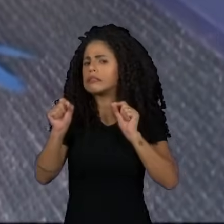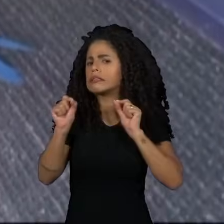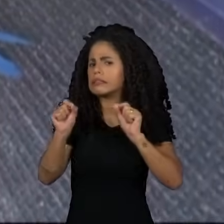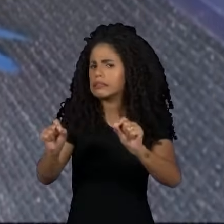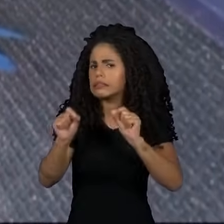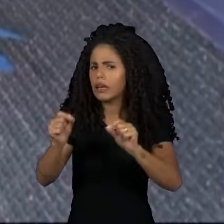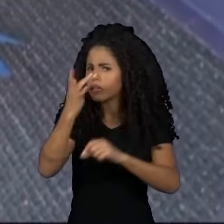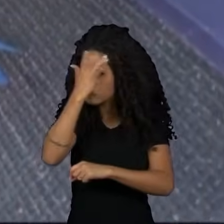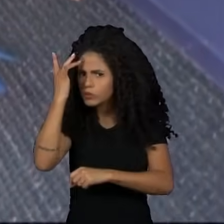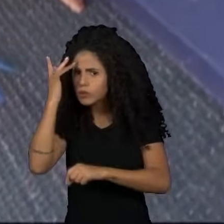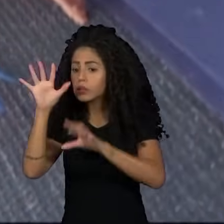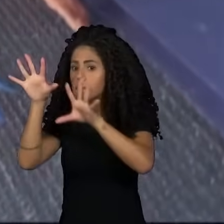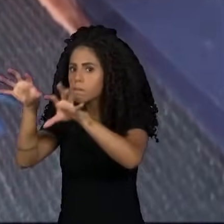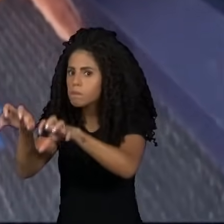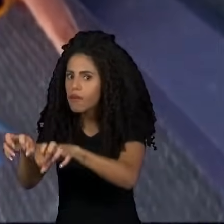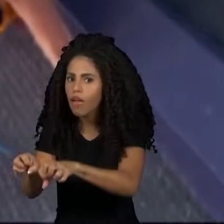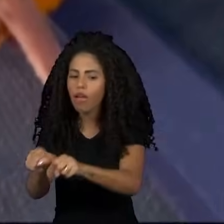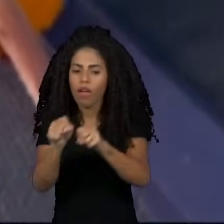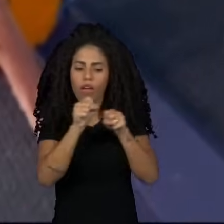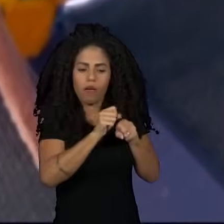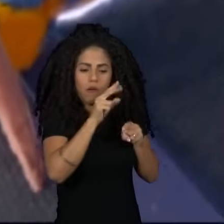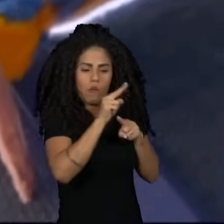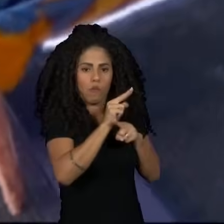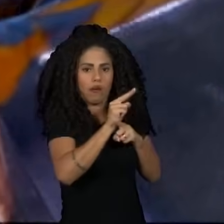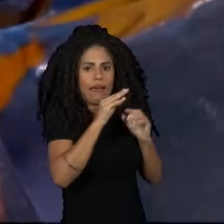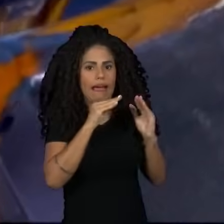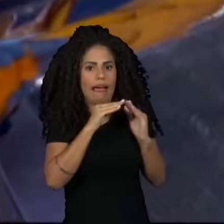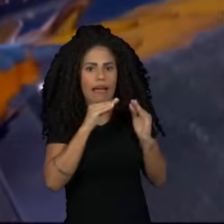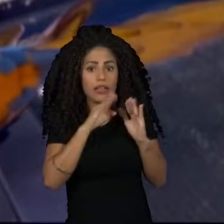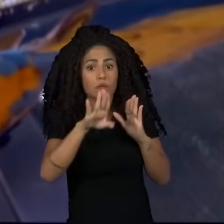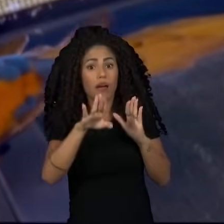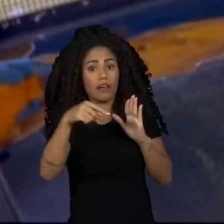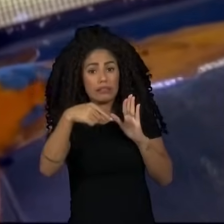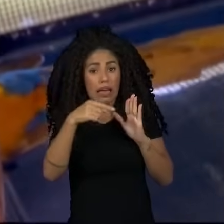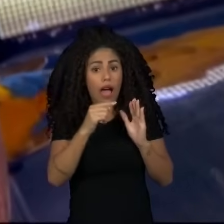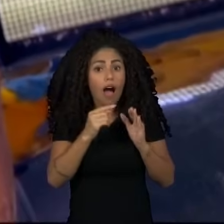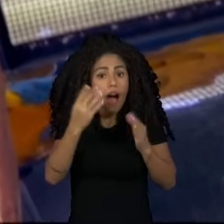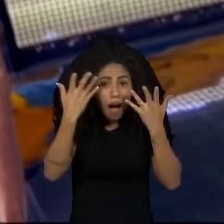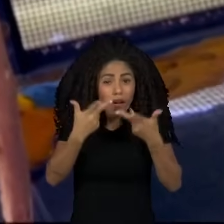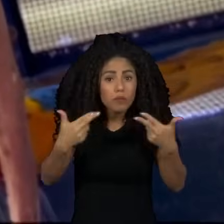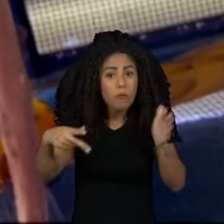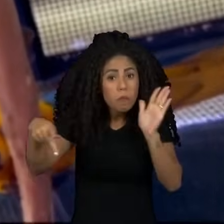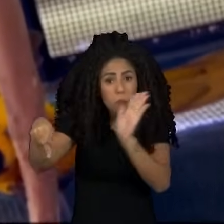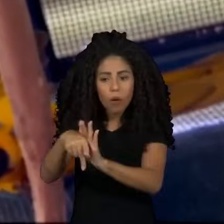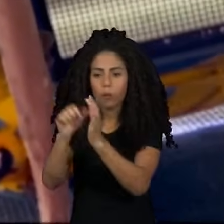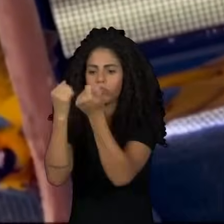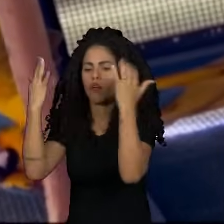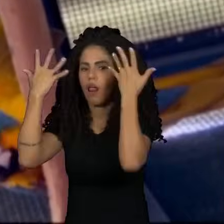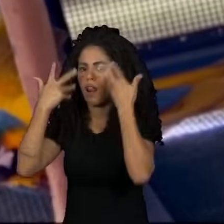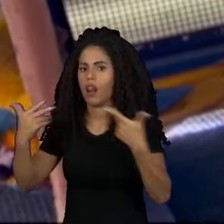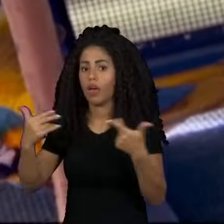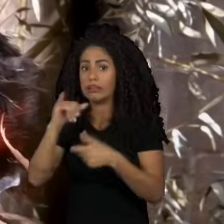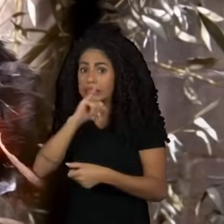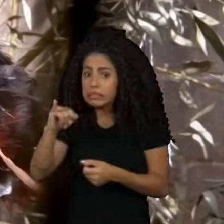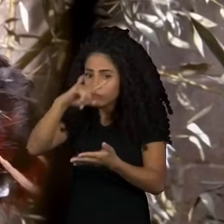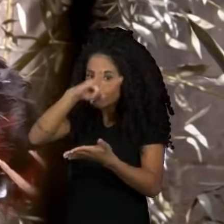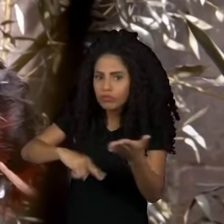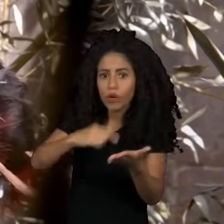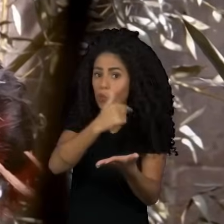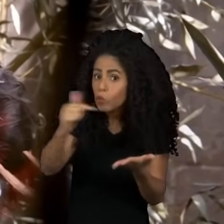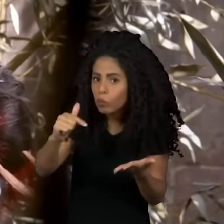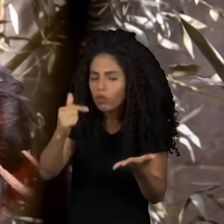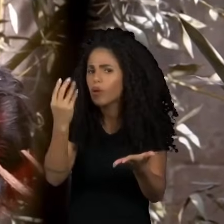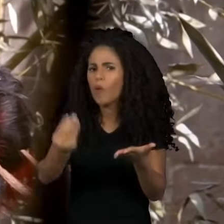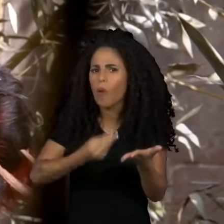animal silvestre oriundo de vida livre ou de um criador não legalizado,